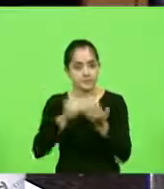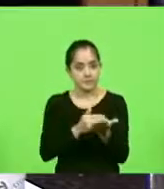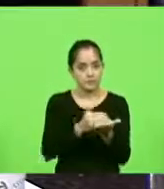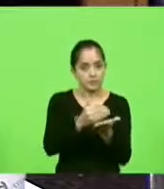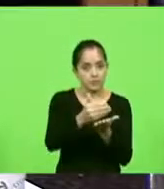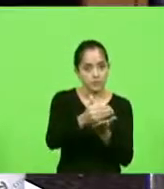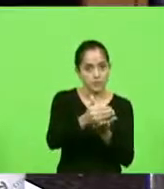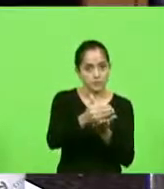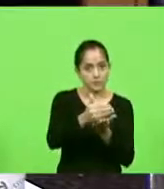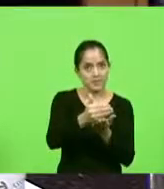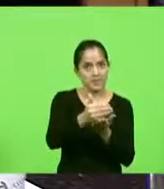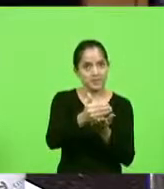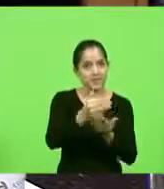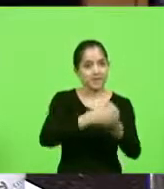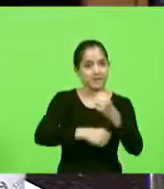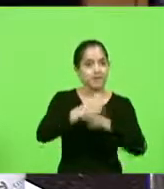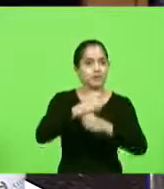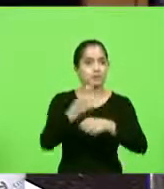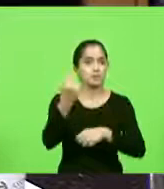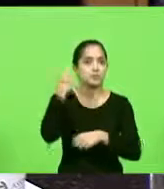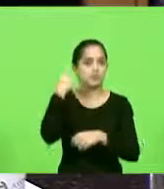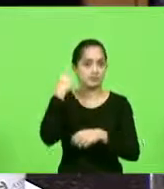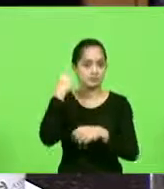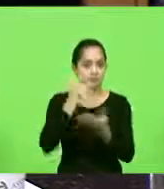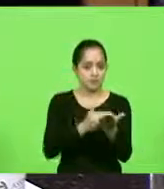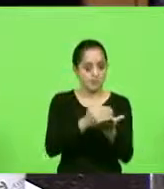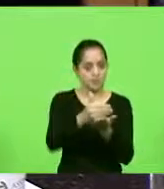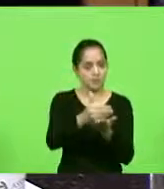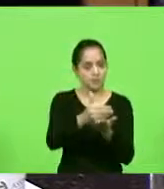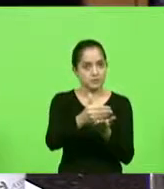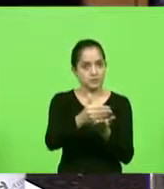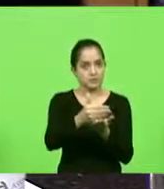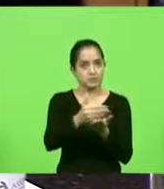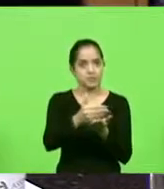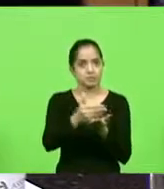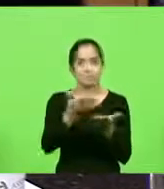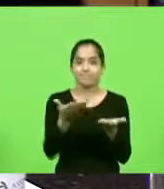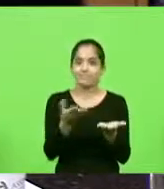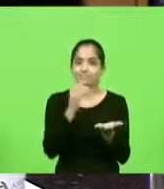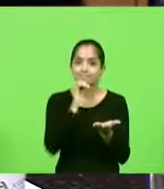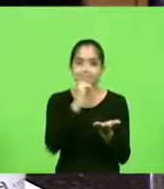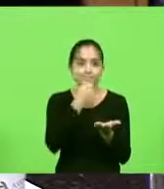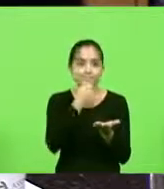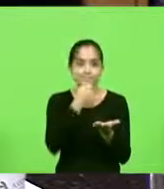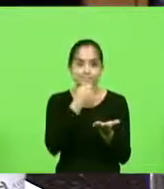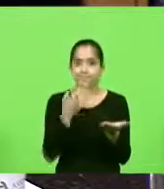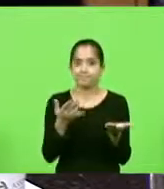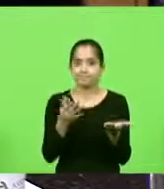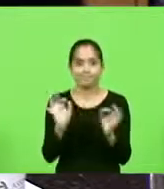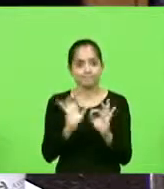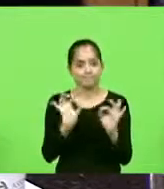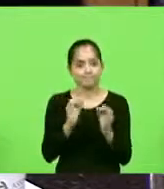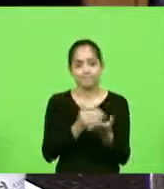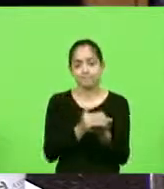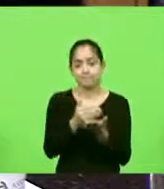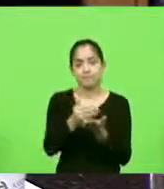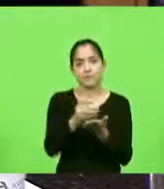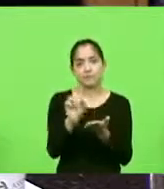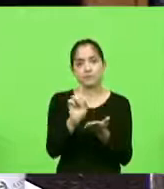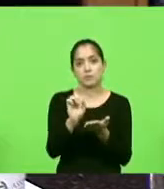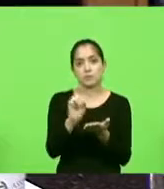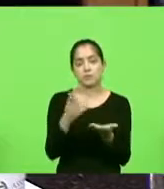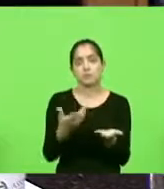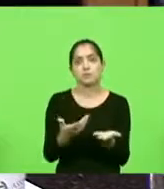no ano passado, iniciarem as obras no ano passado. Infelizmente, ainda não iniciaram. Por isso, se